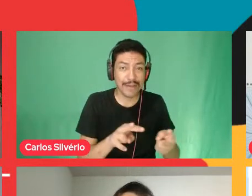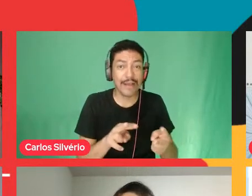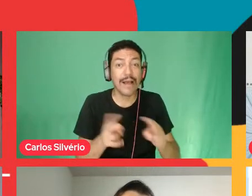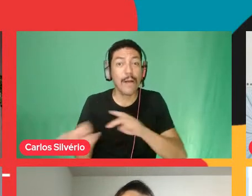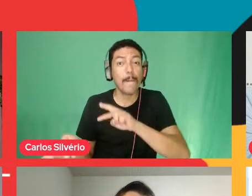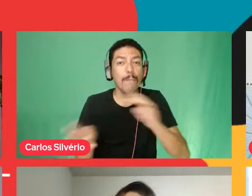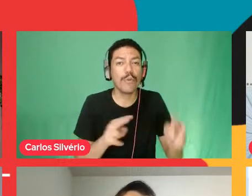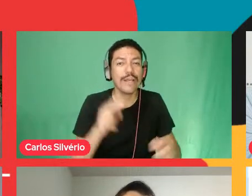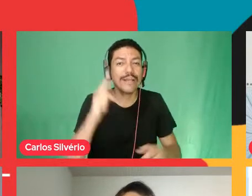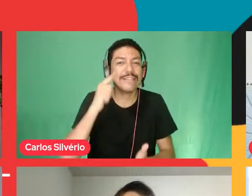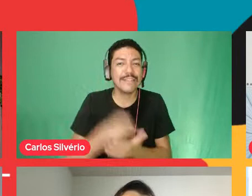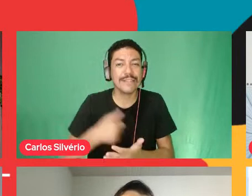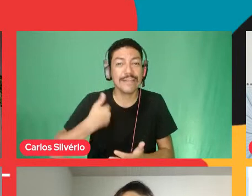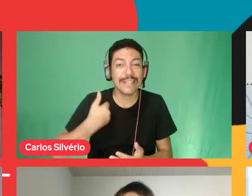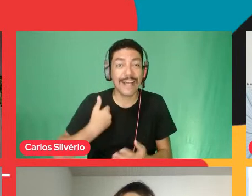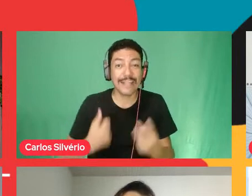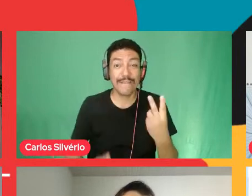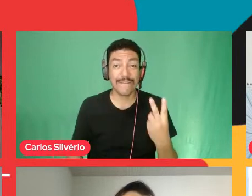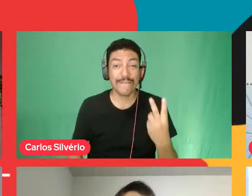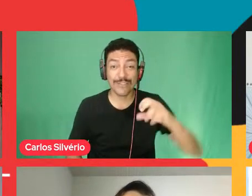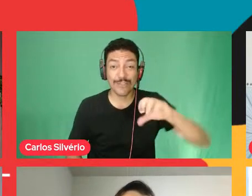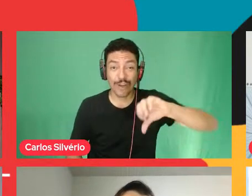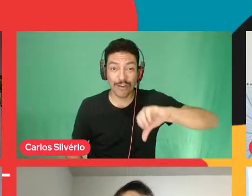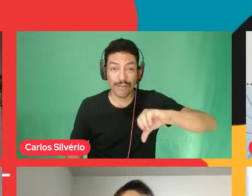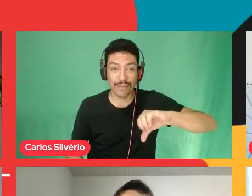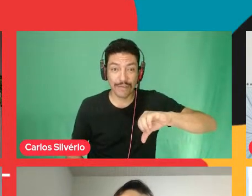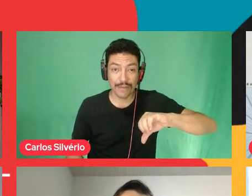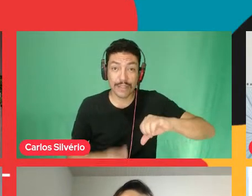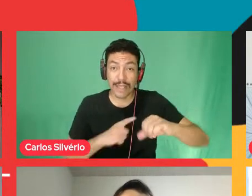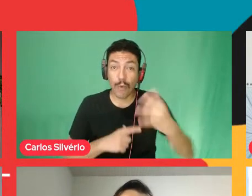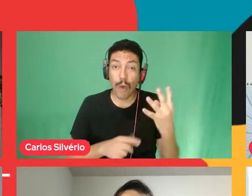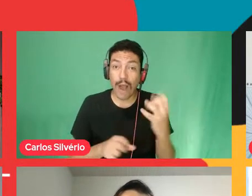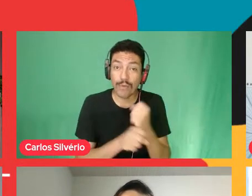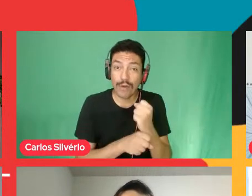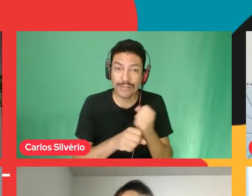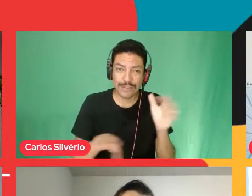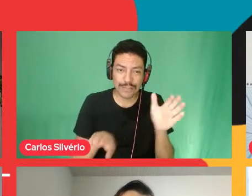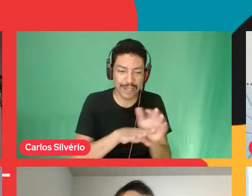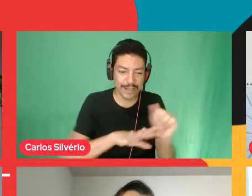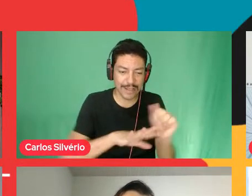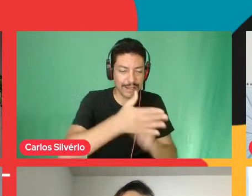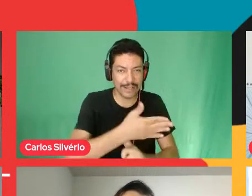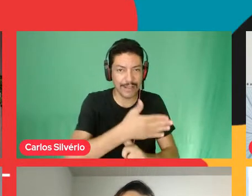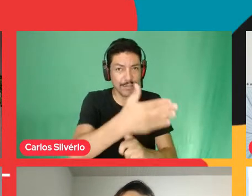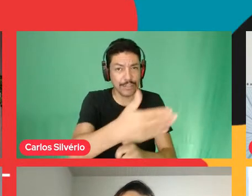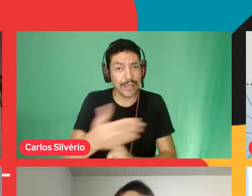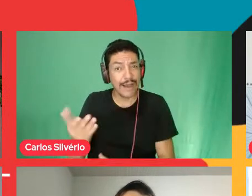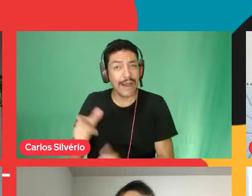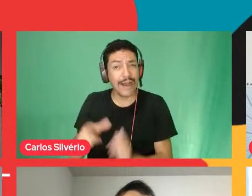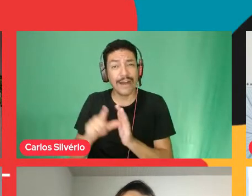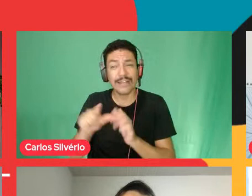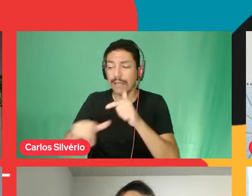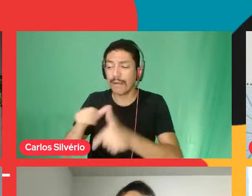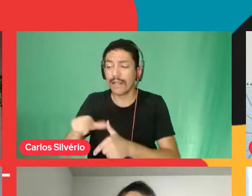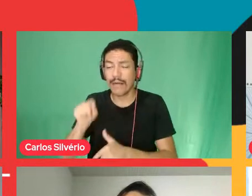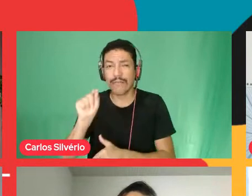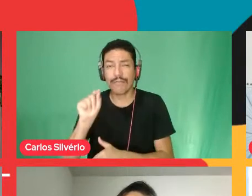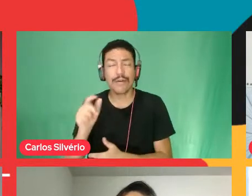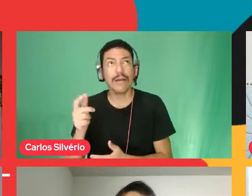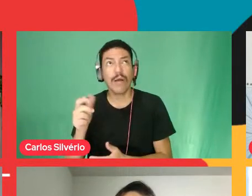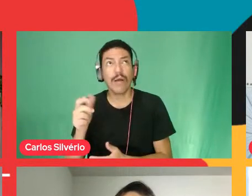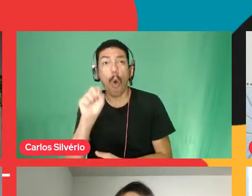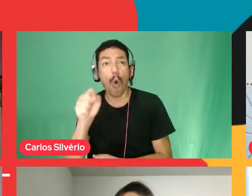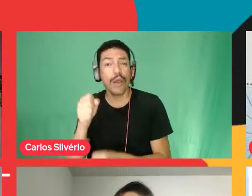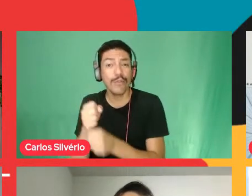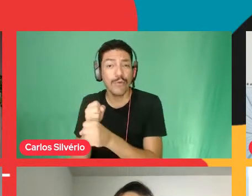Então, assim, 4 anos que eu cheguei na área da tecnologia, logo depois de ter trabalhado aí quase, sei lá,